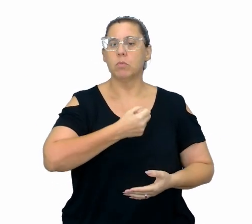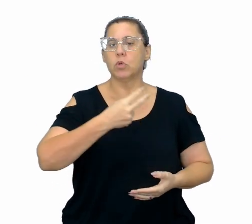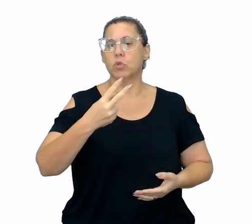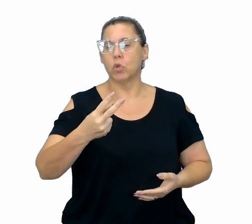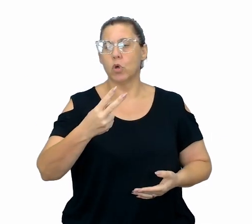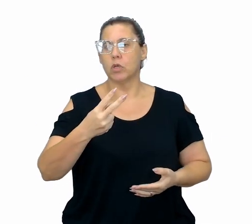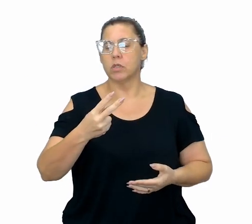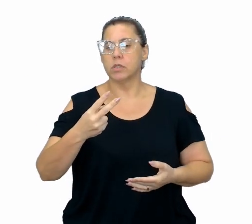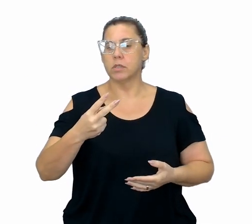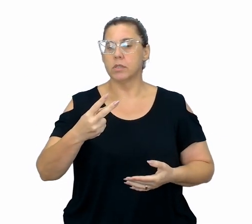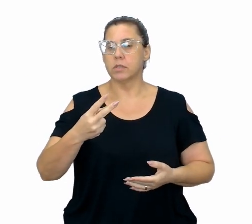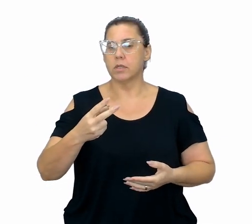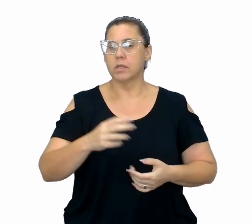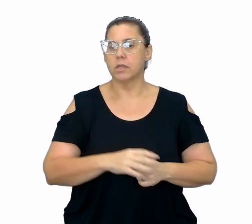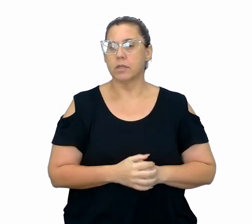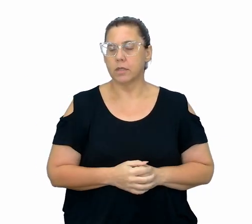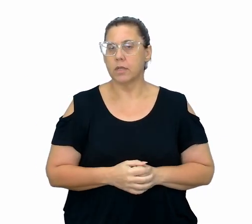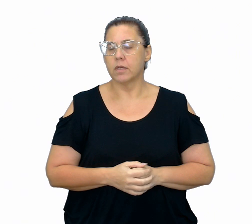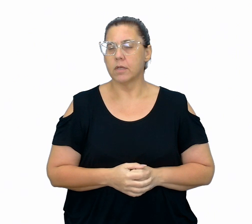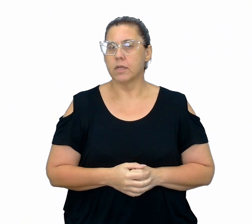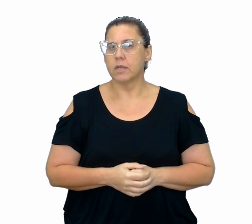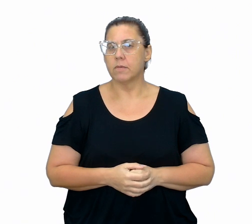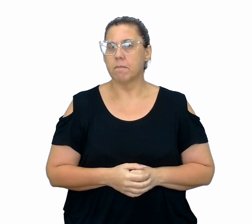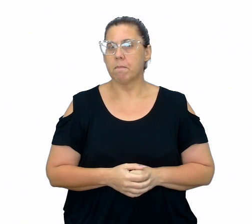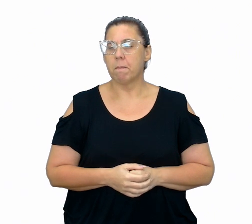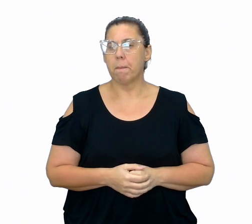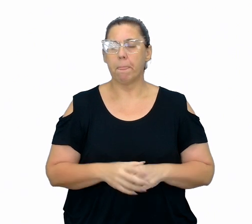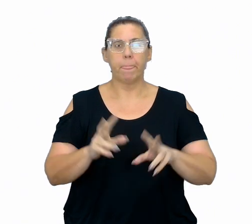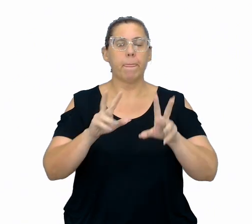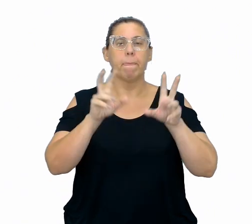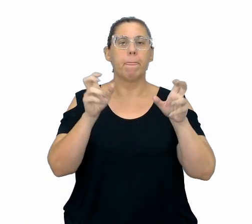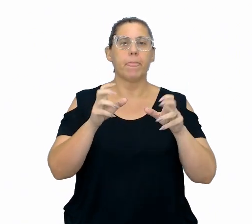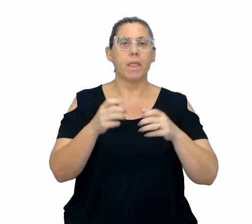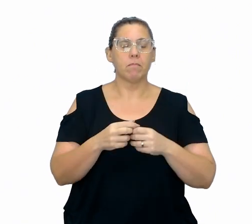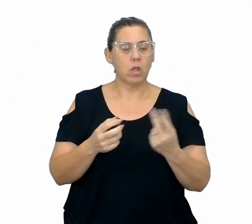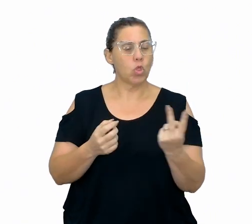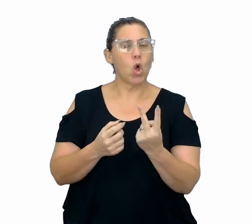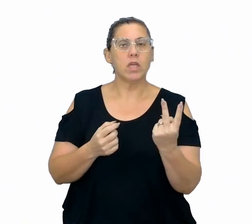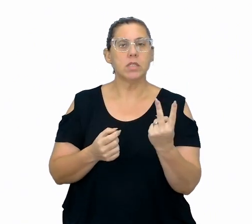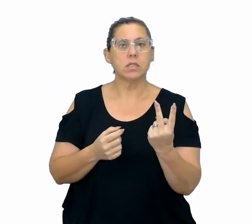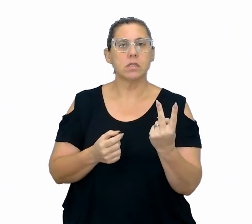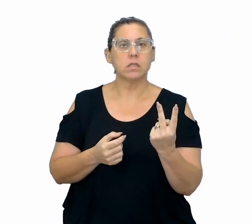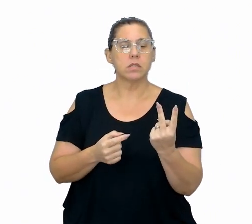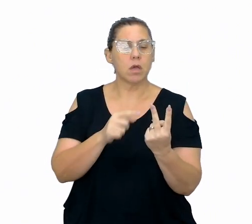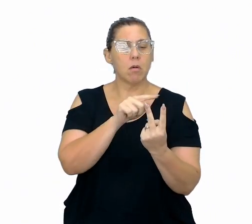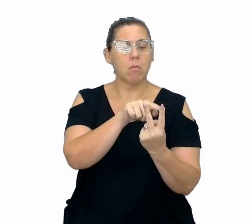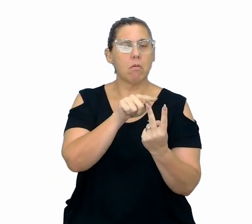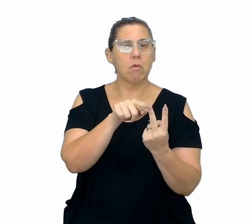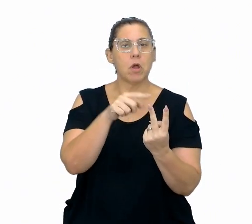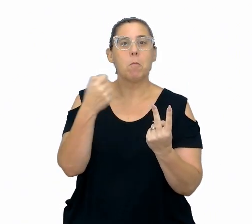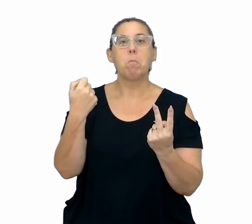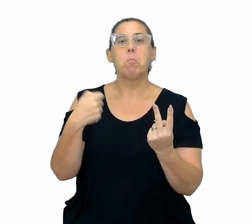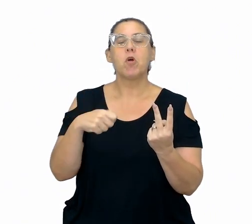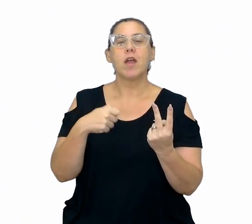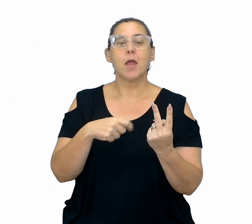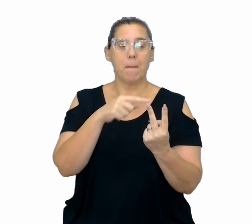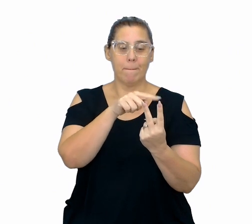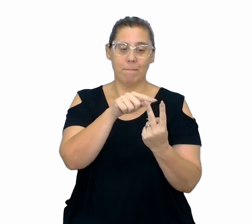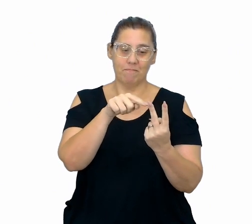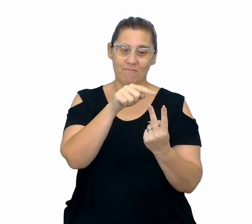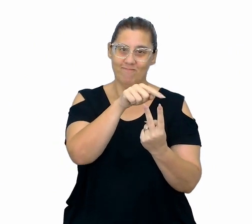é destinada, a escrita, né, dos títulos tem que ser em duplas? Porque potencializa as